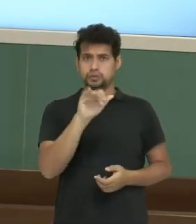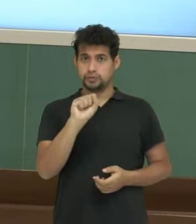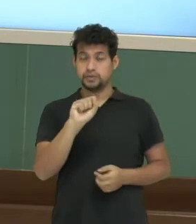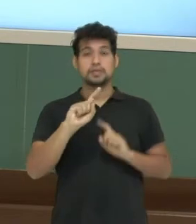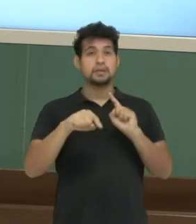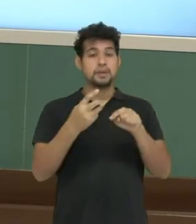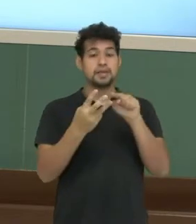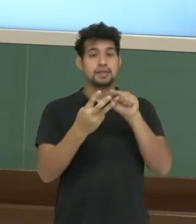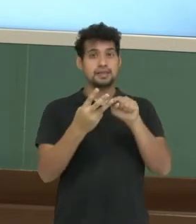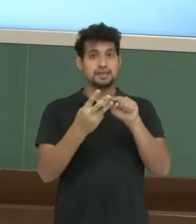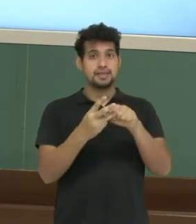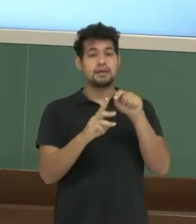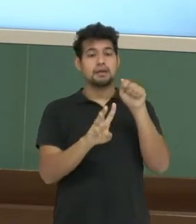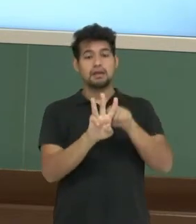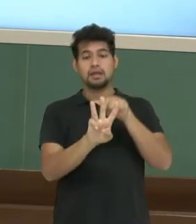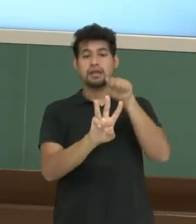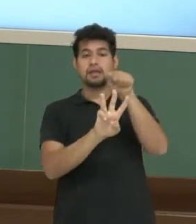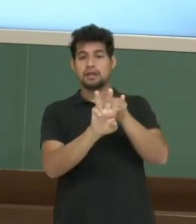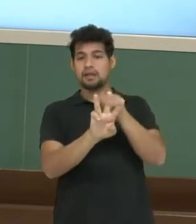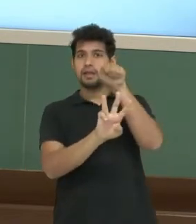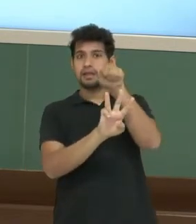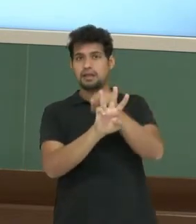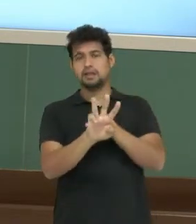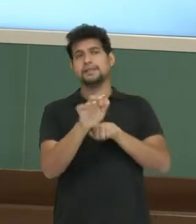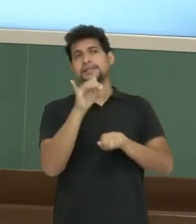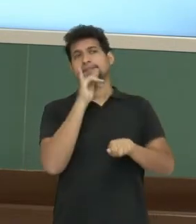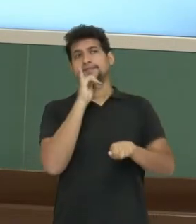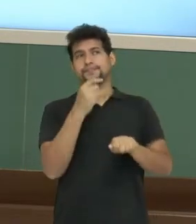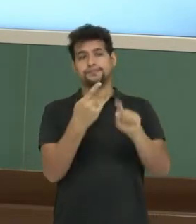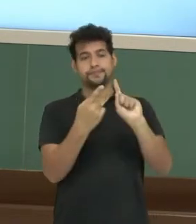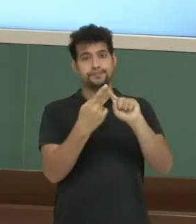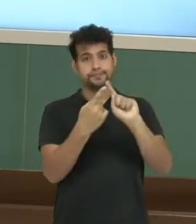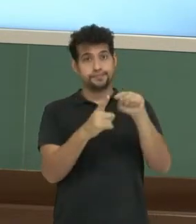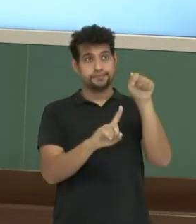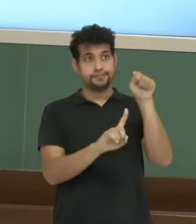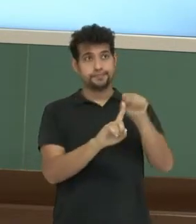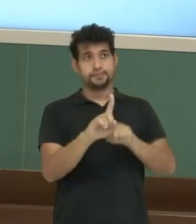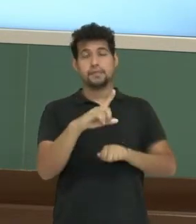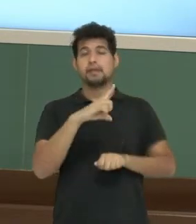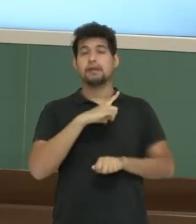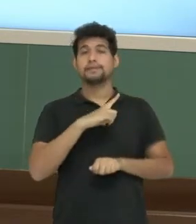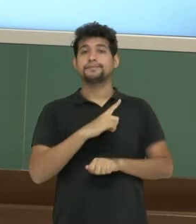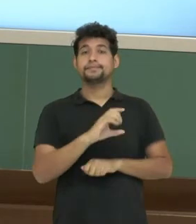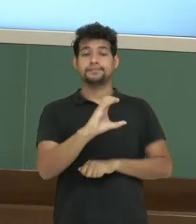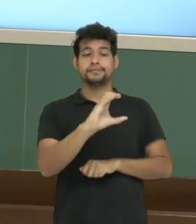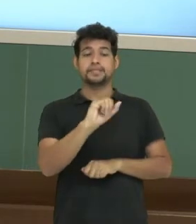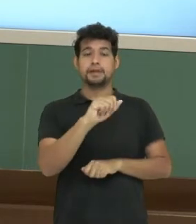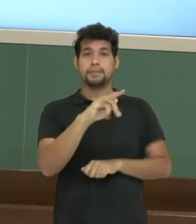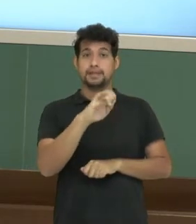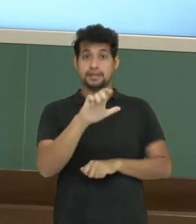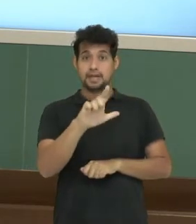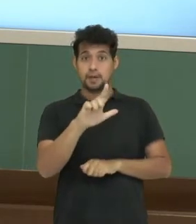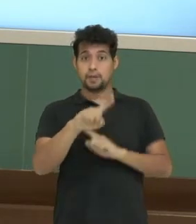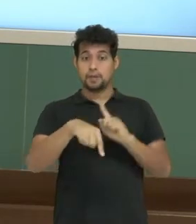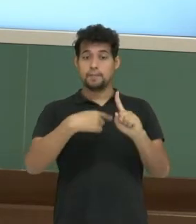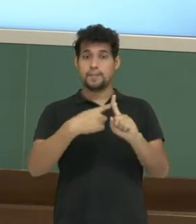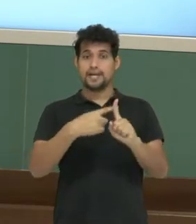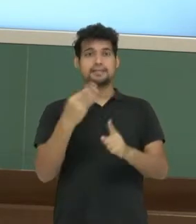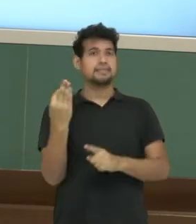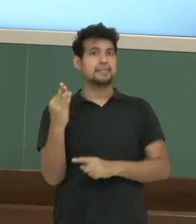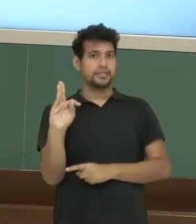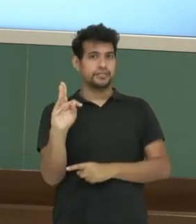de capitalização temos, por exemplo, primeiro mês eu tenho aqui capital 1 mais a taxa, primeiro